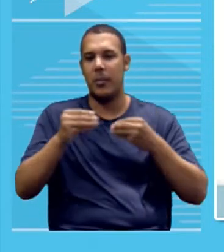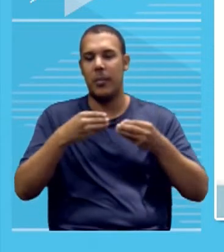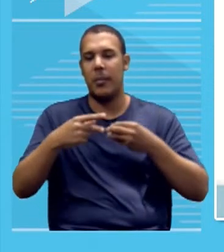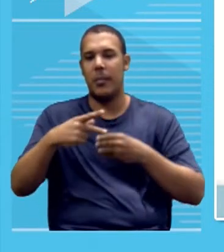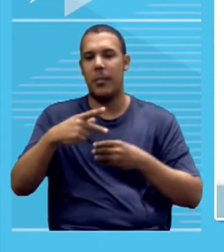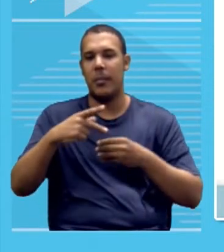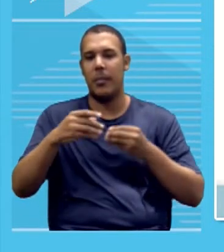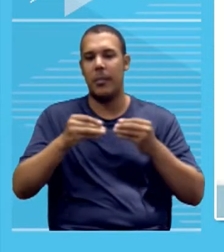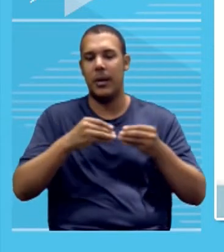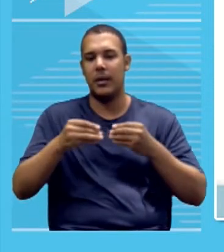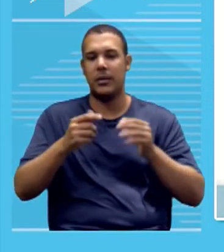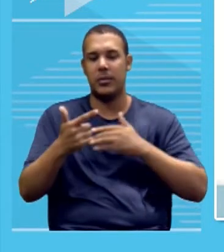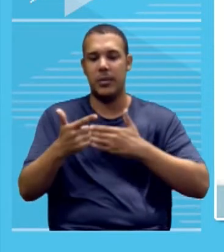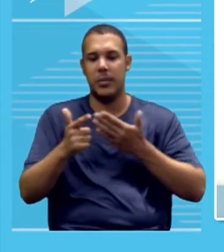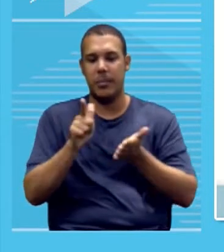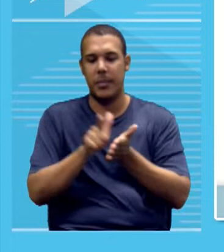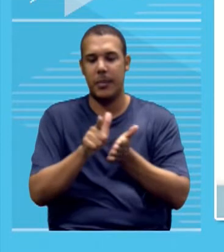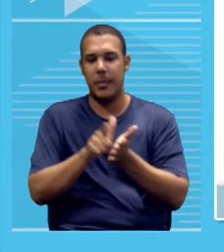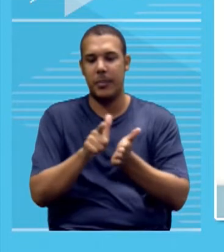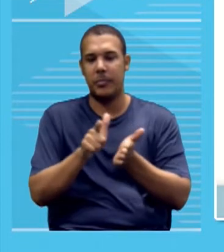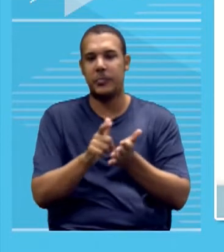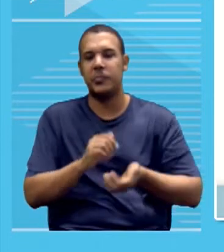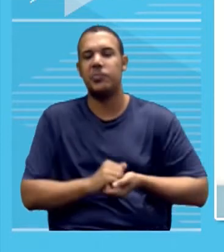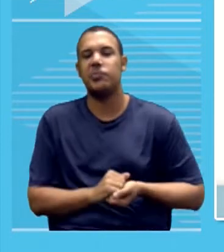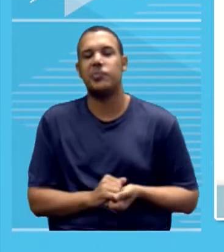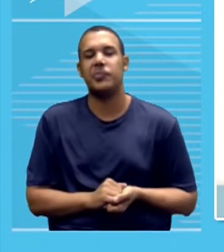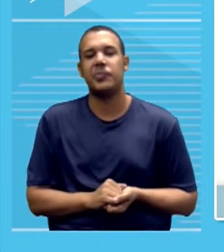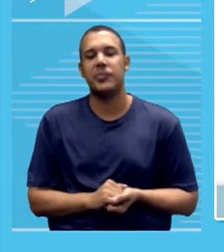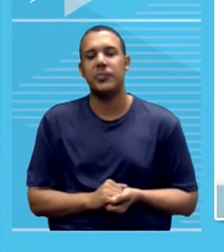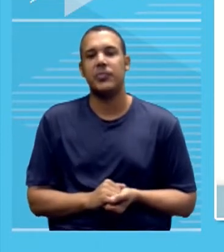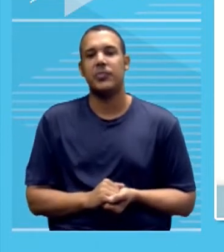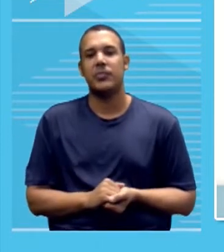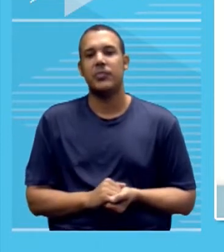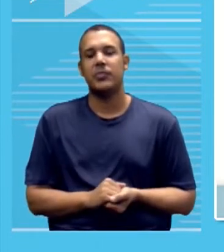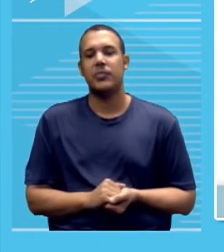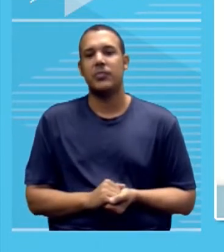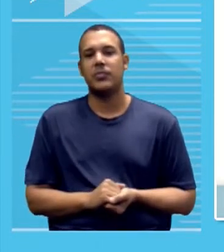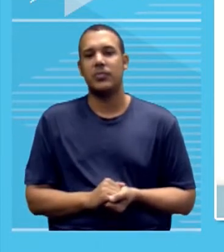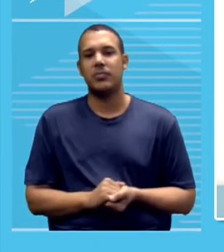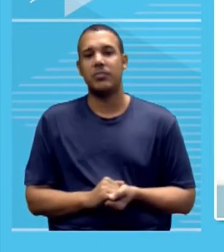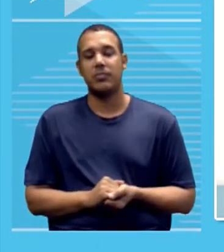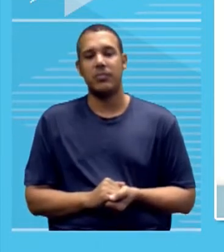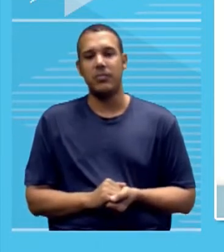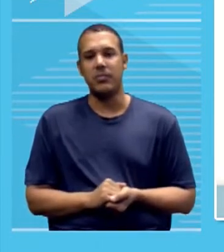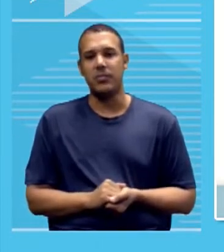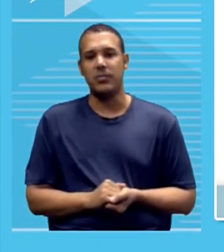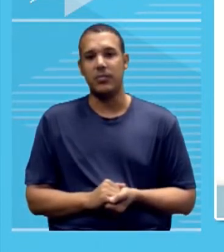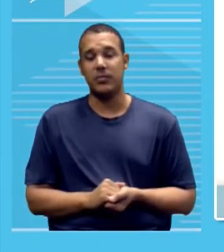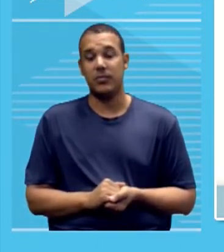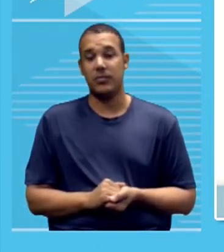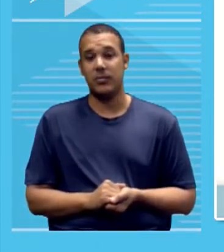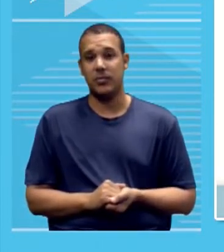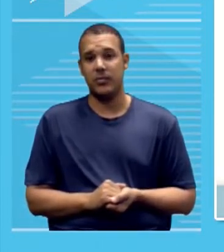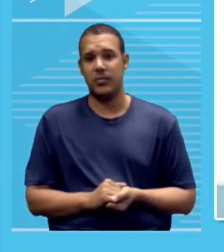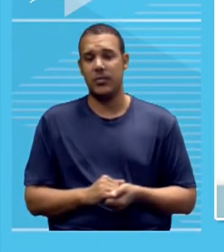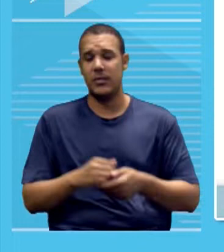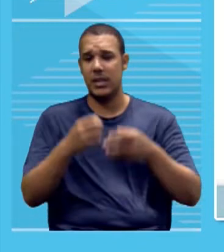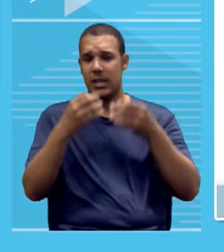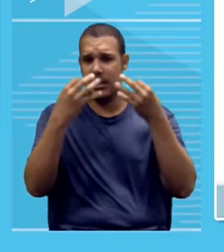papel. Eu quero que você entenda o seguinte ponto. Esse cara fala de materiais que